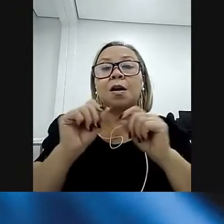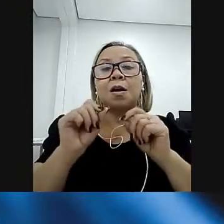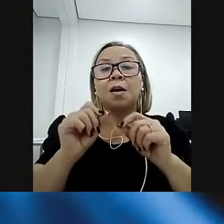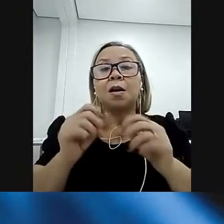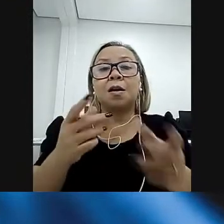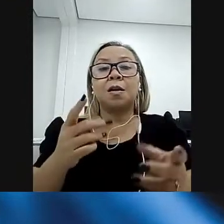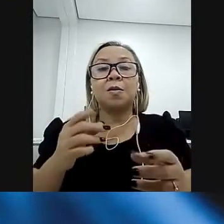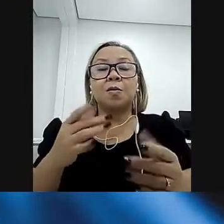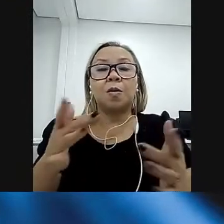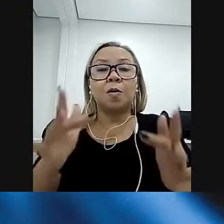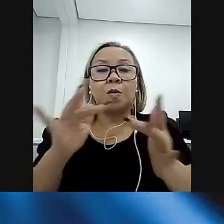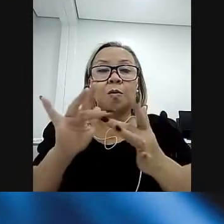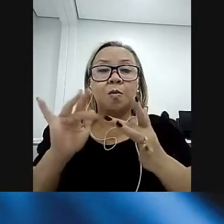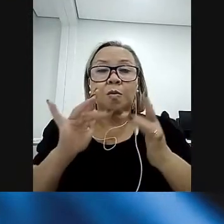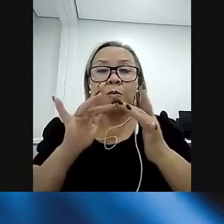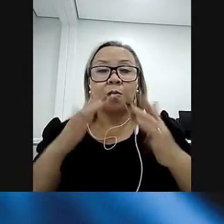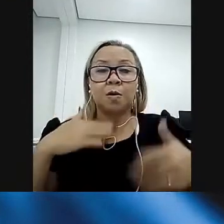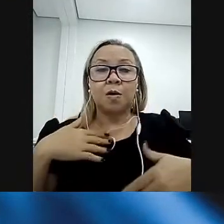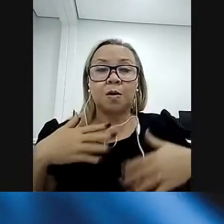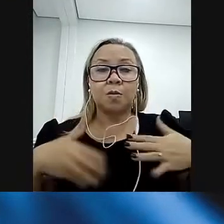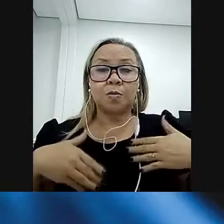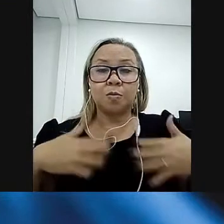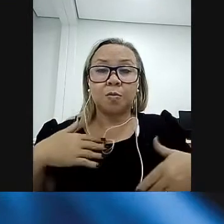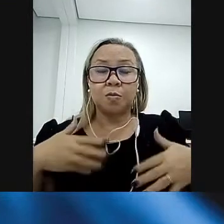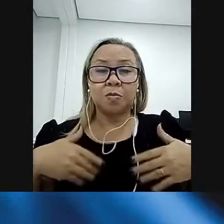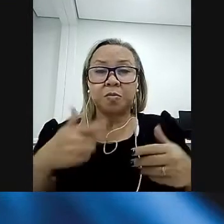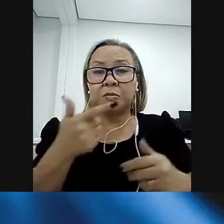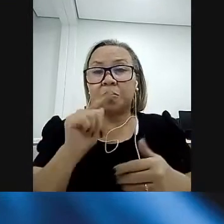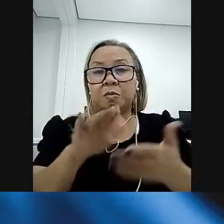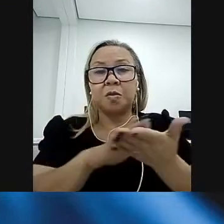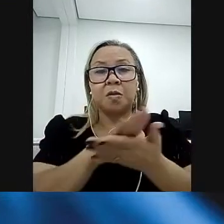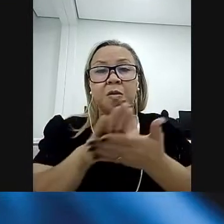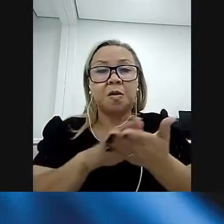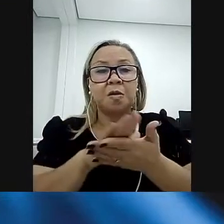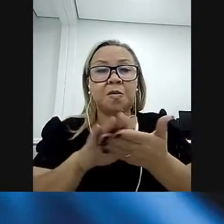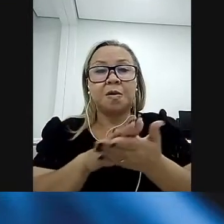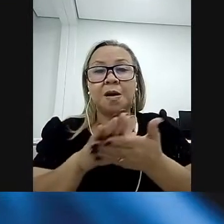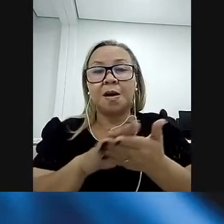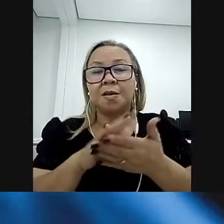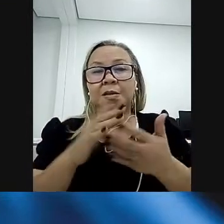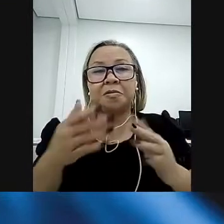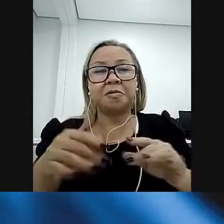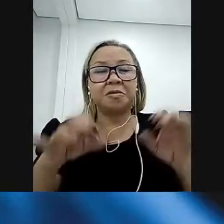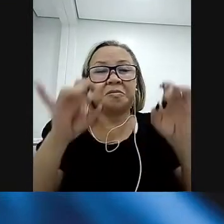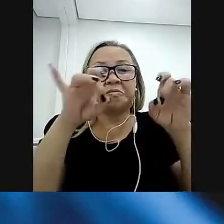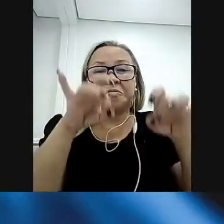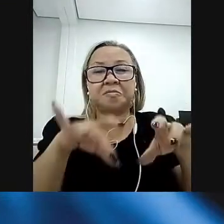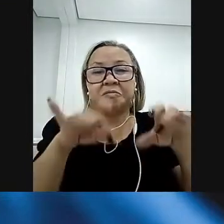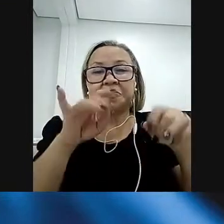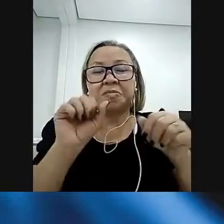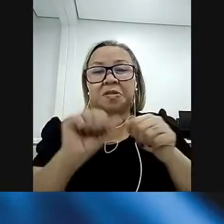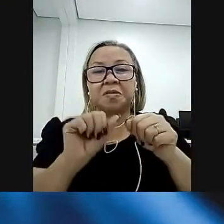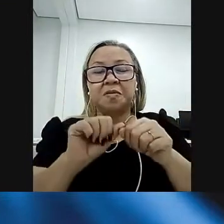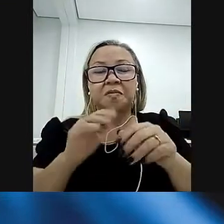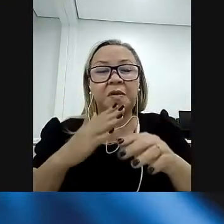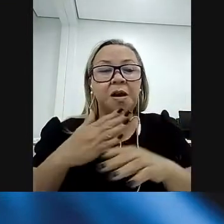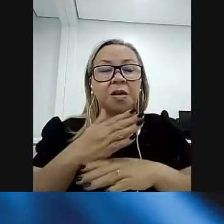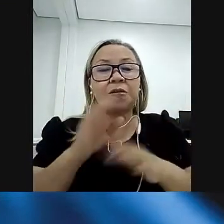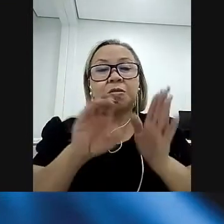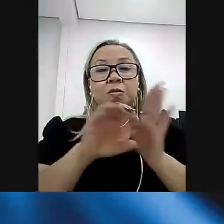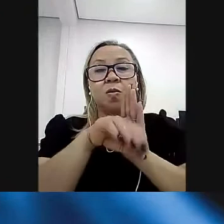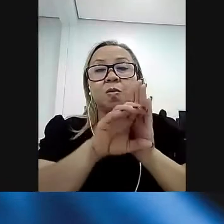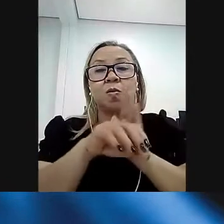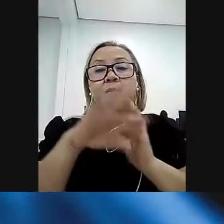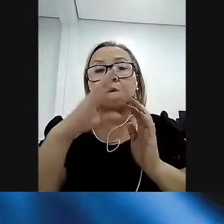do Corpus, que ele não tem nada de Michuruca, ele faz atravessar conceitos na arte e